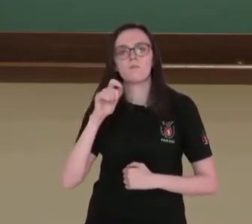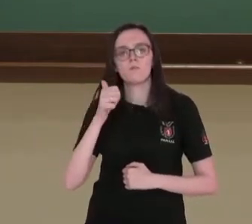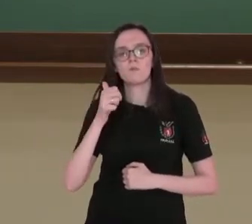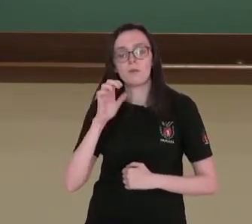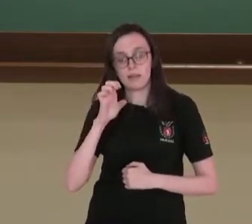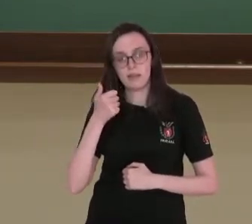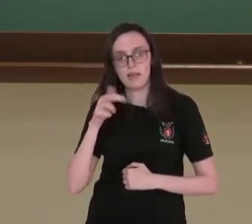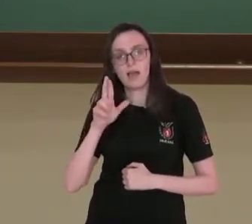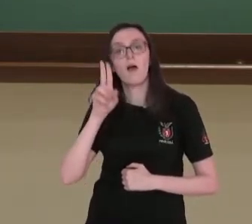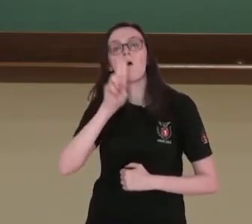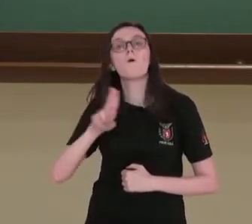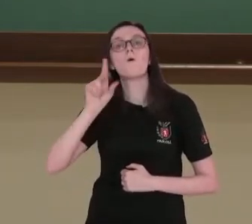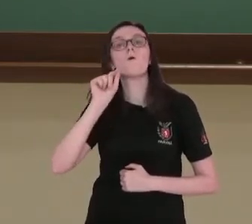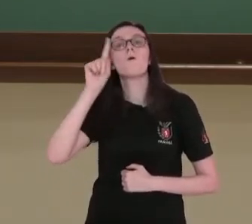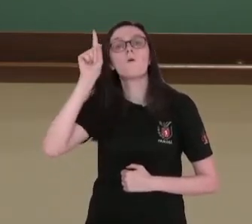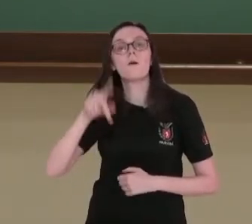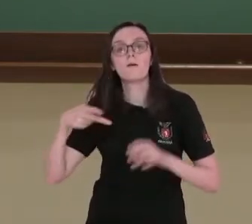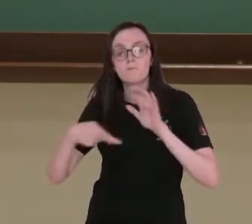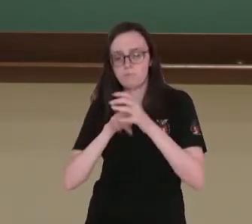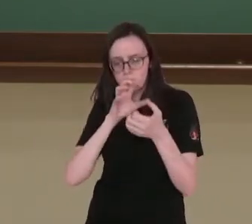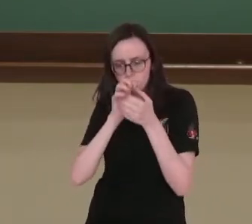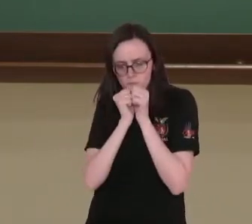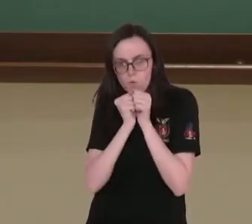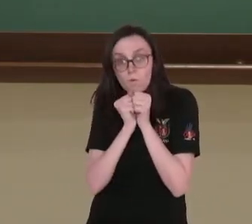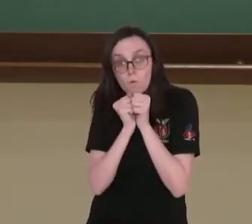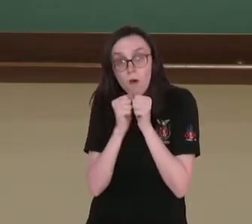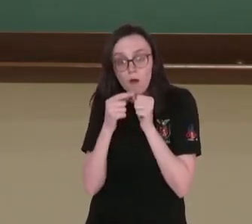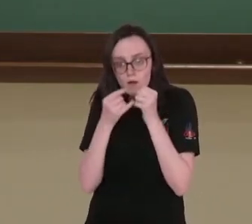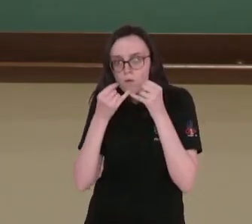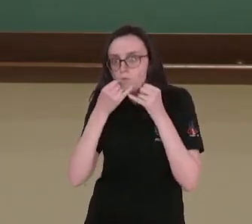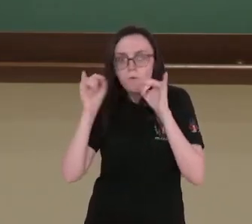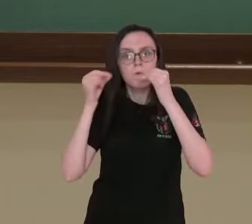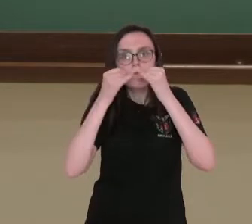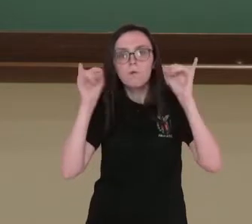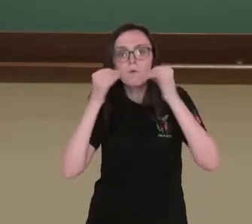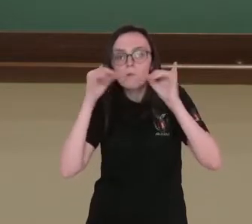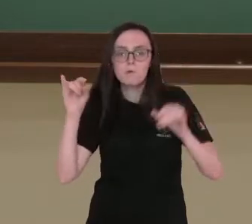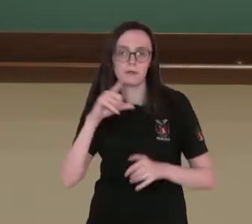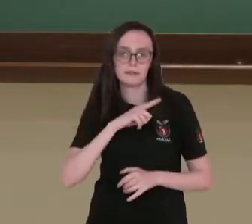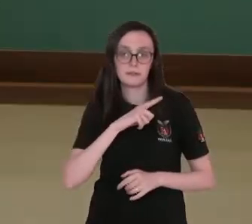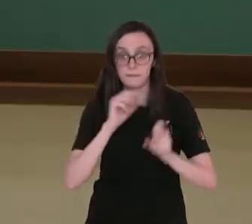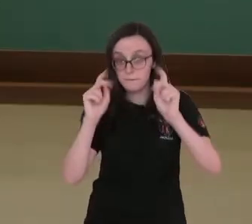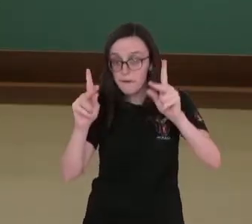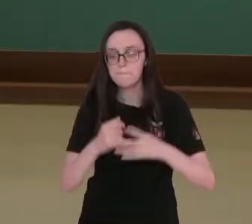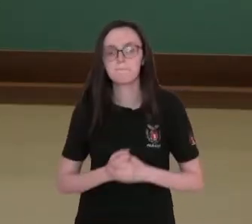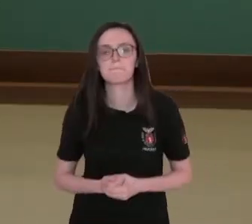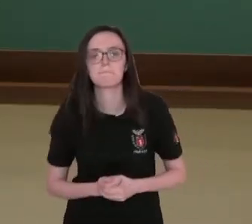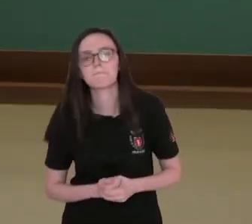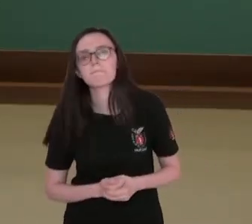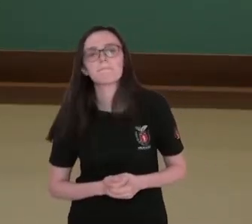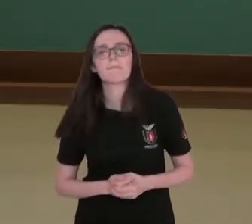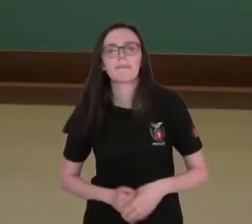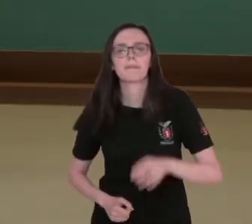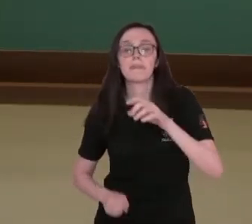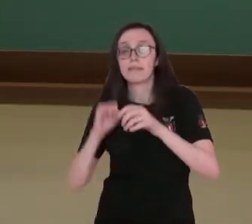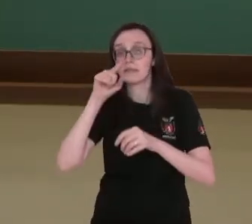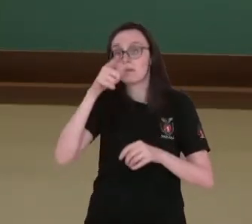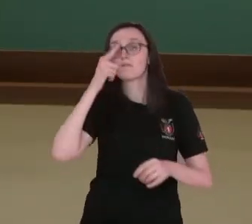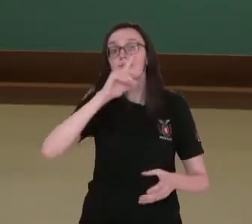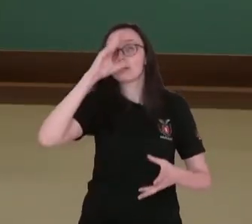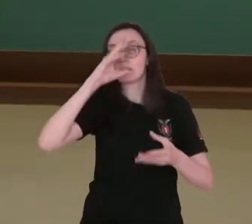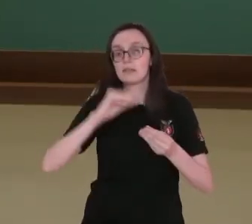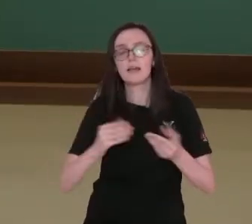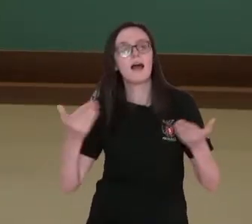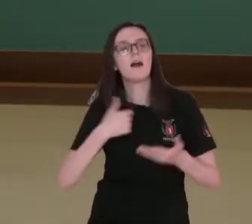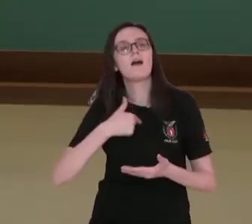a energia do núcleo atômico para gerar eletricidade. Beleza? Olha só, se você pegou isso,